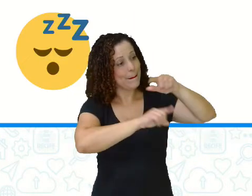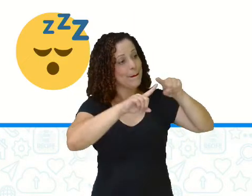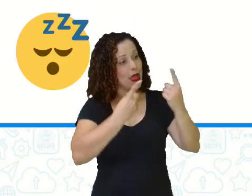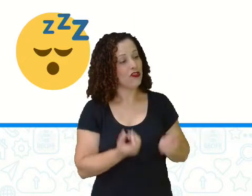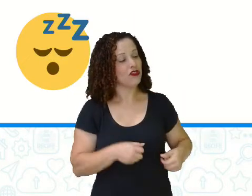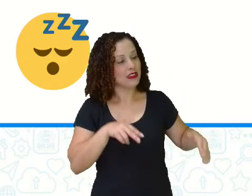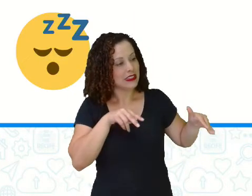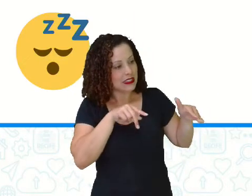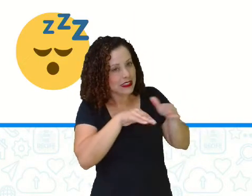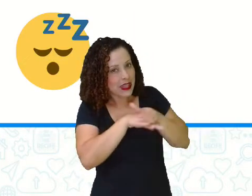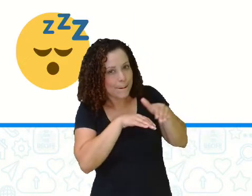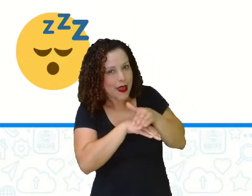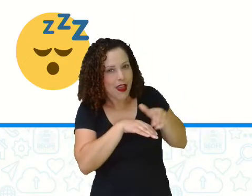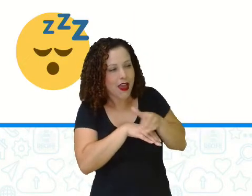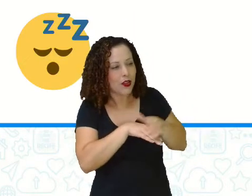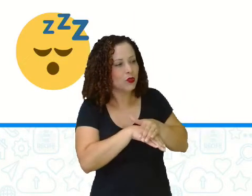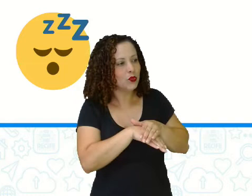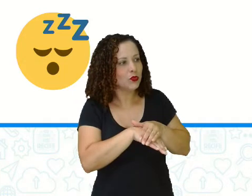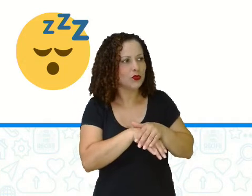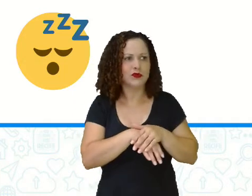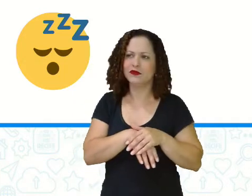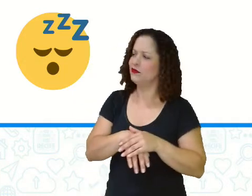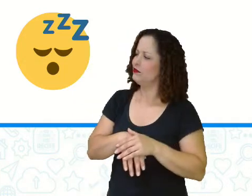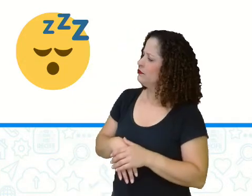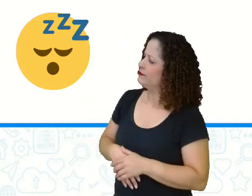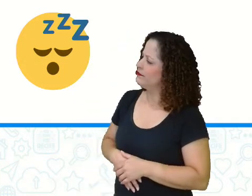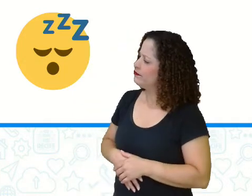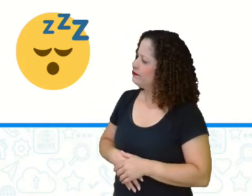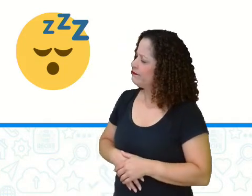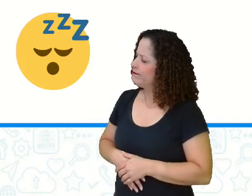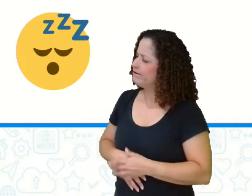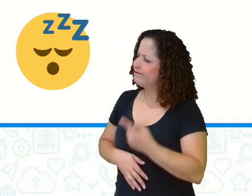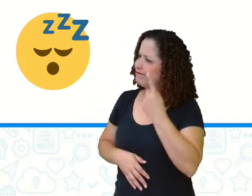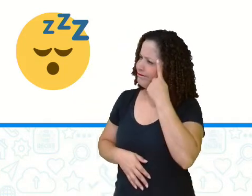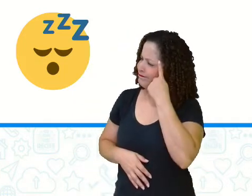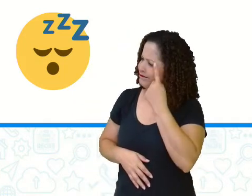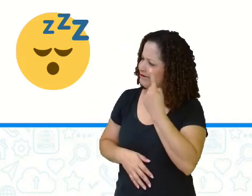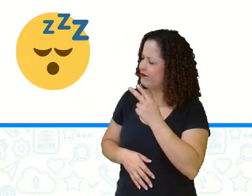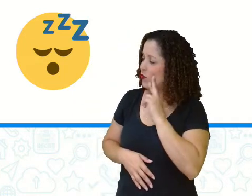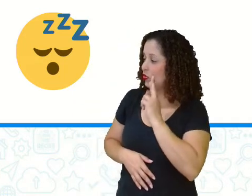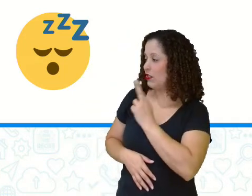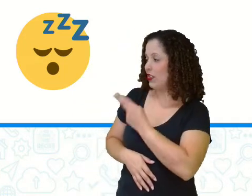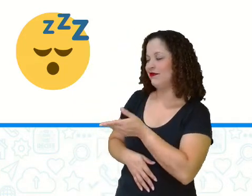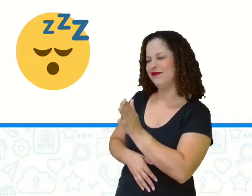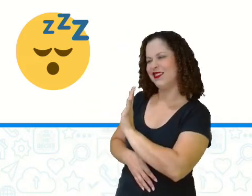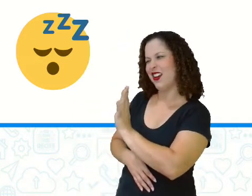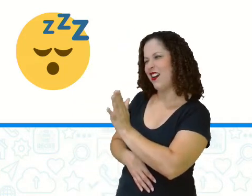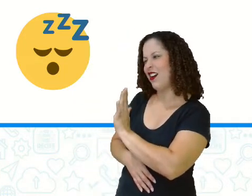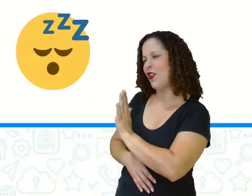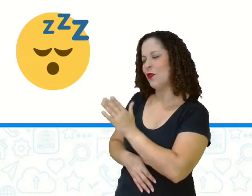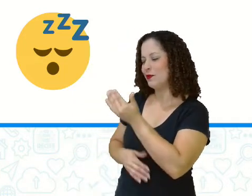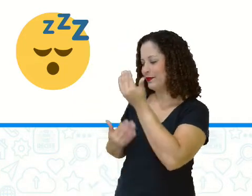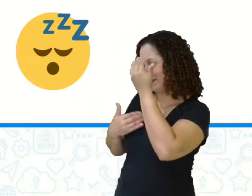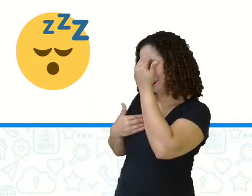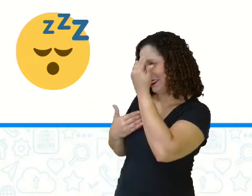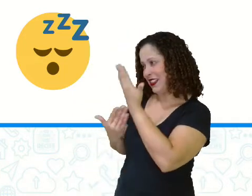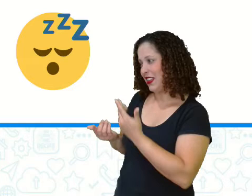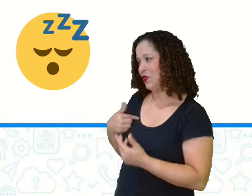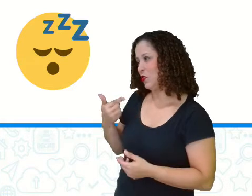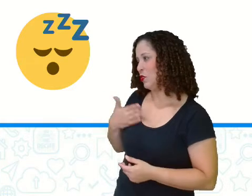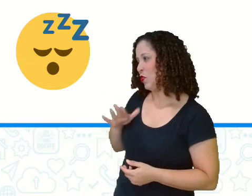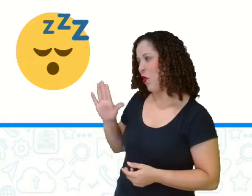sapatos. A Sacisa deu um longo bocejo e depois respondeu: não, obrigada, não gosto